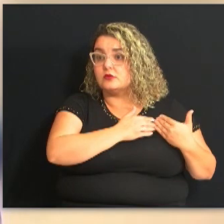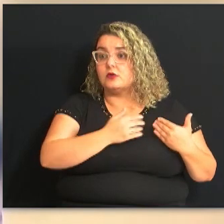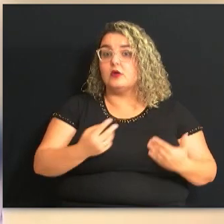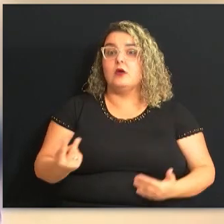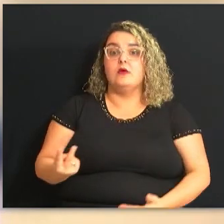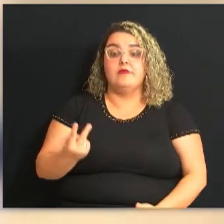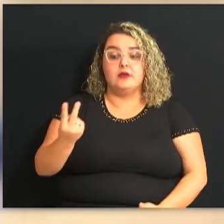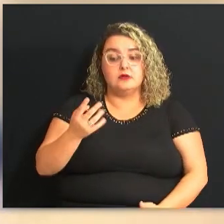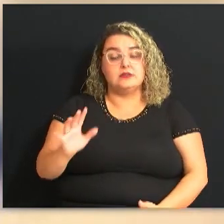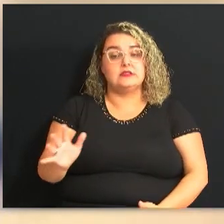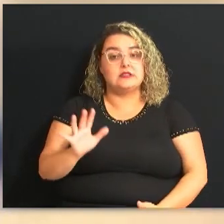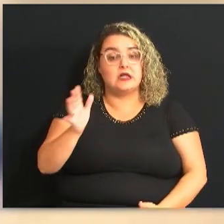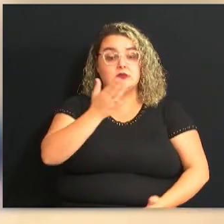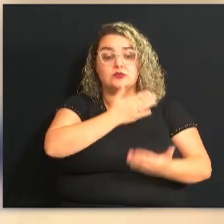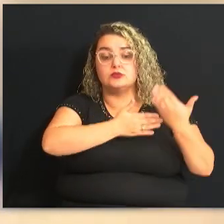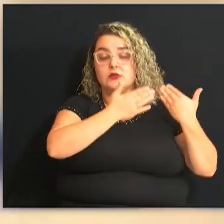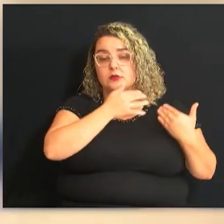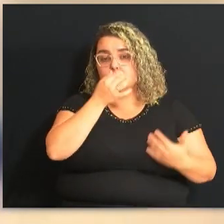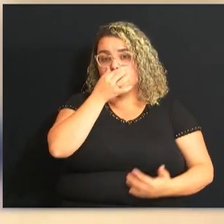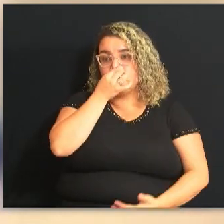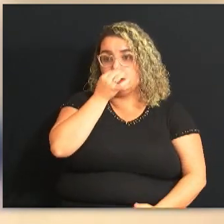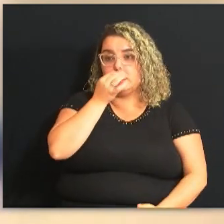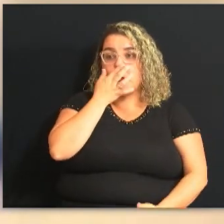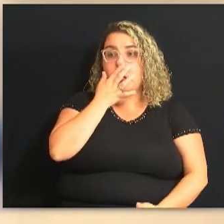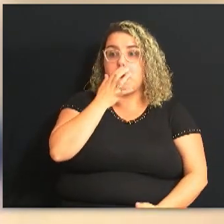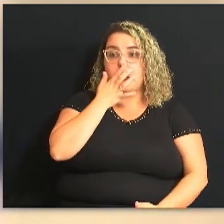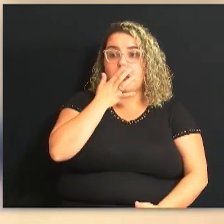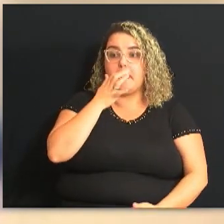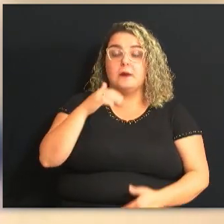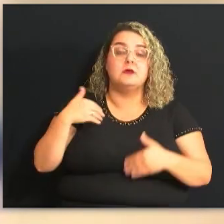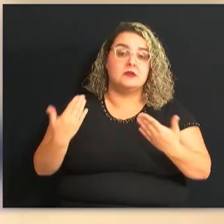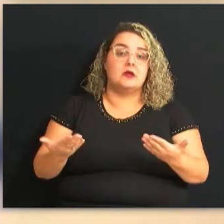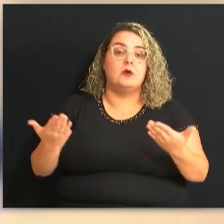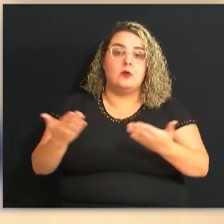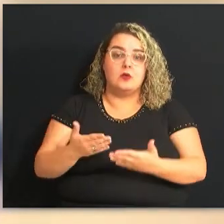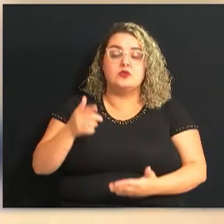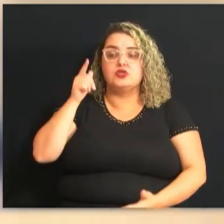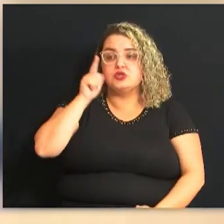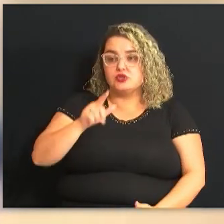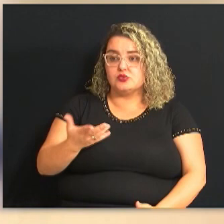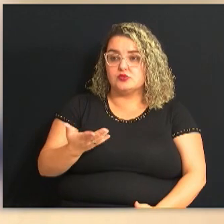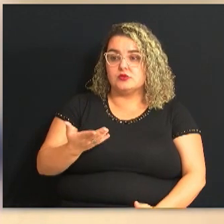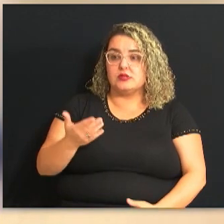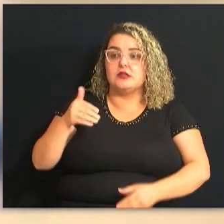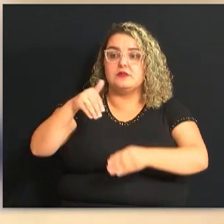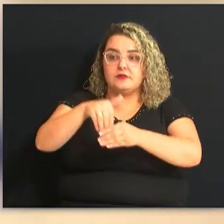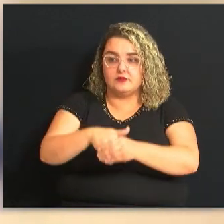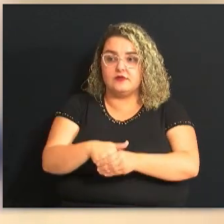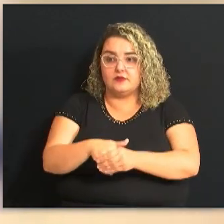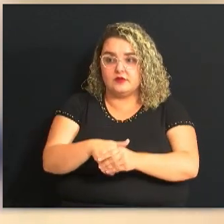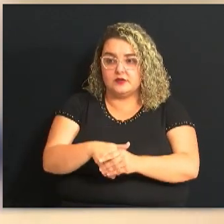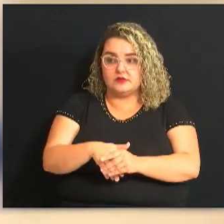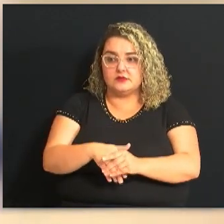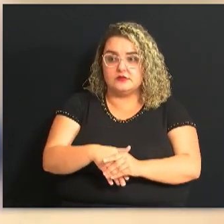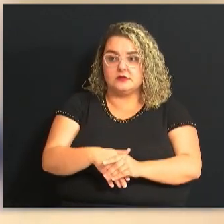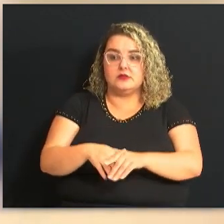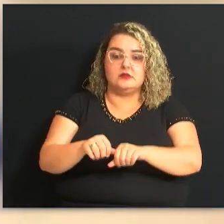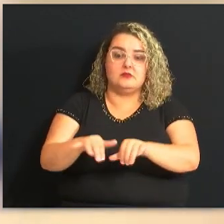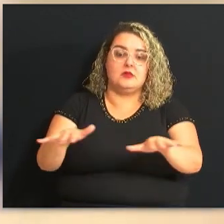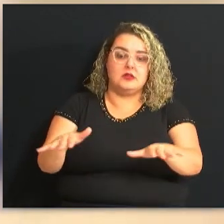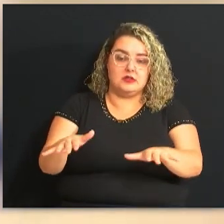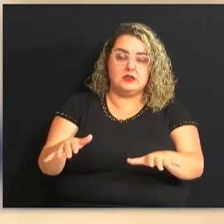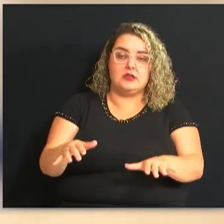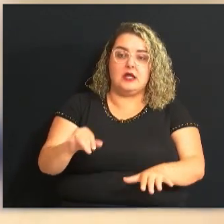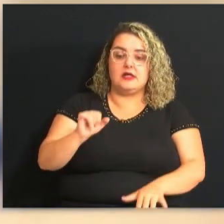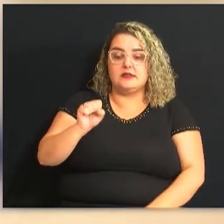de retroativos. Então, hoje a gente consegue votar essa ampliação da isenção do